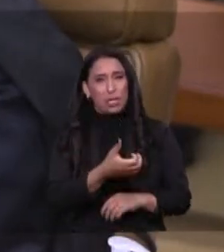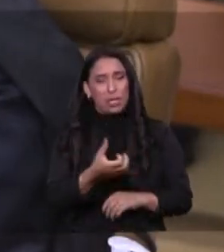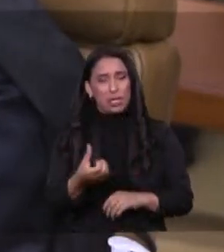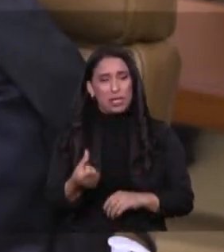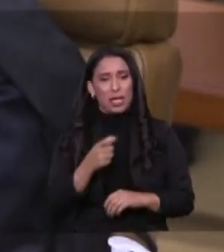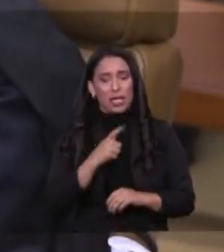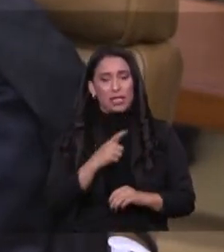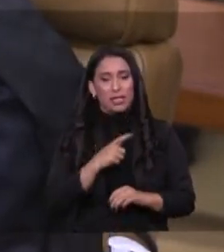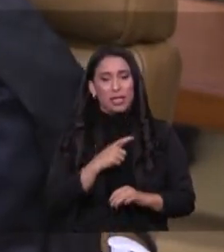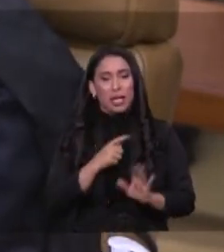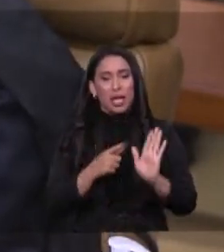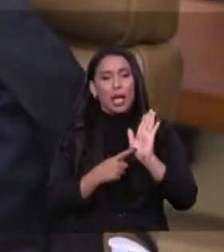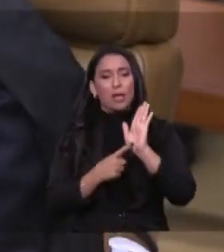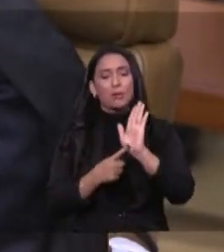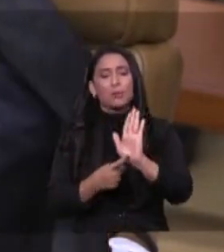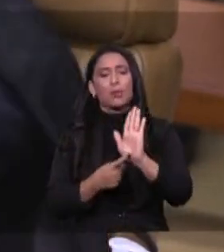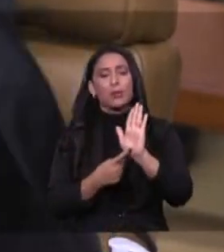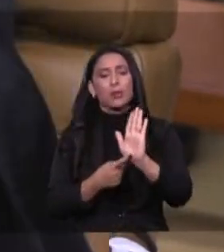essa mancha litorânea,